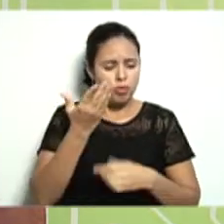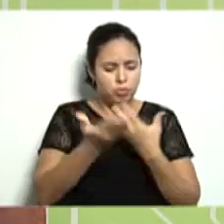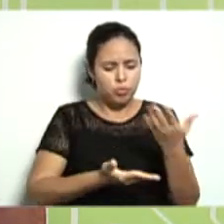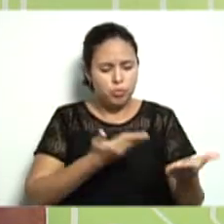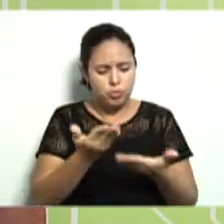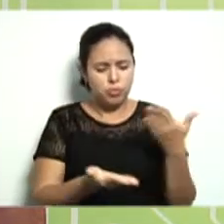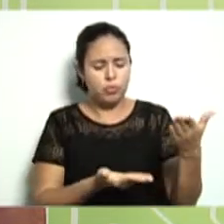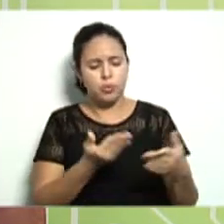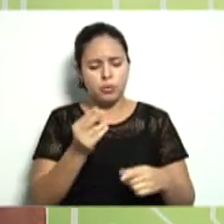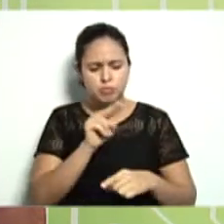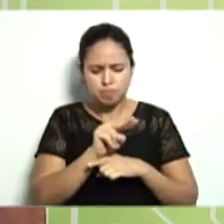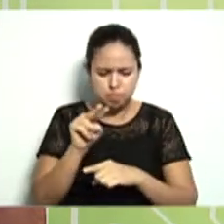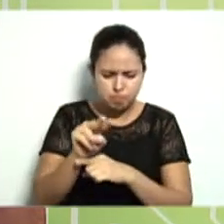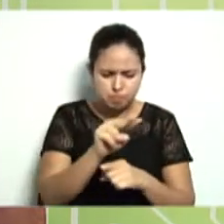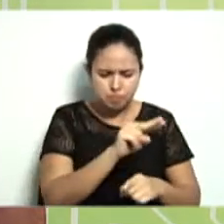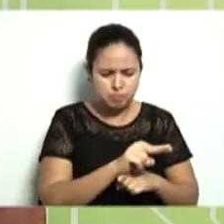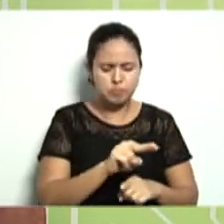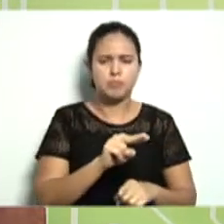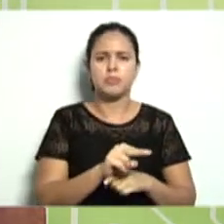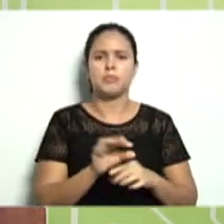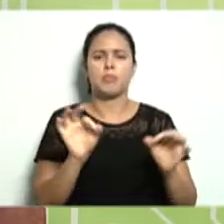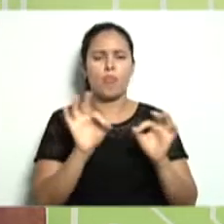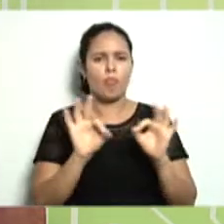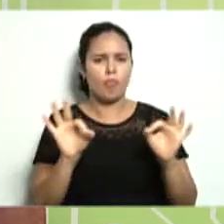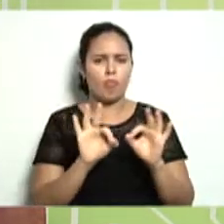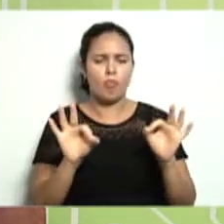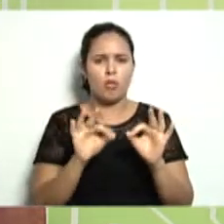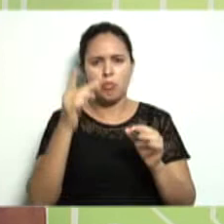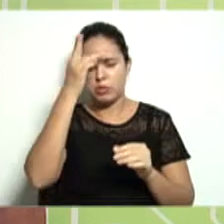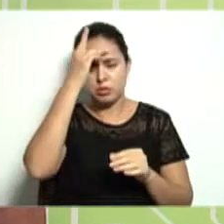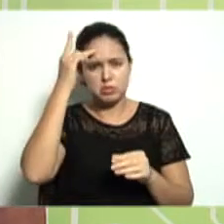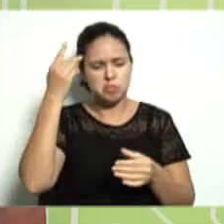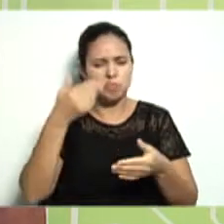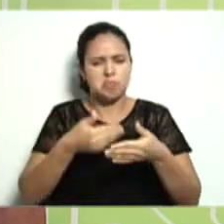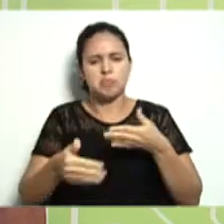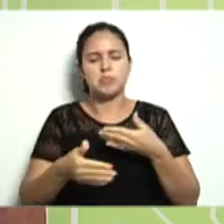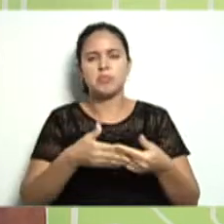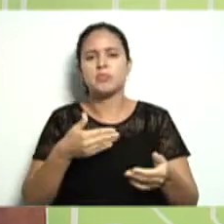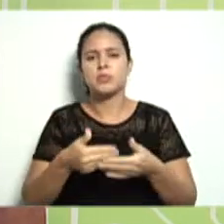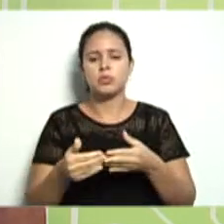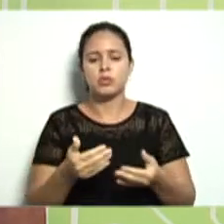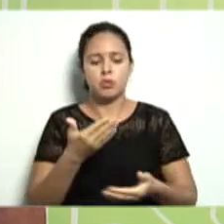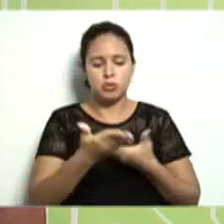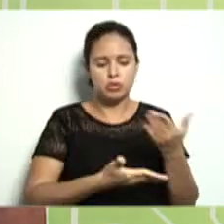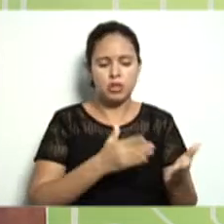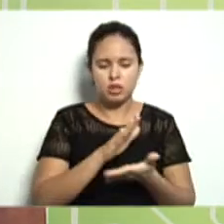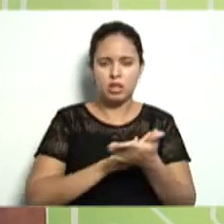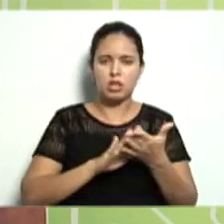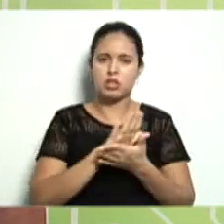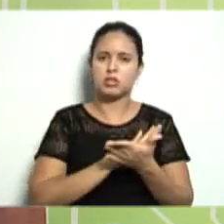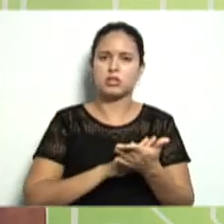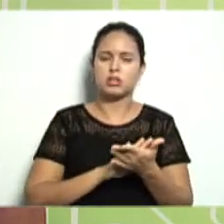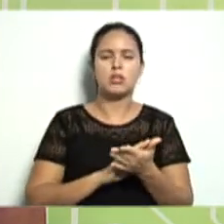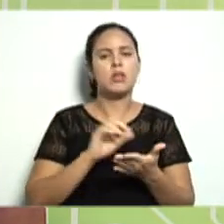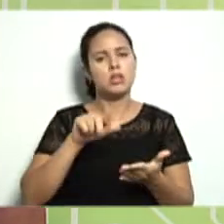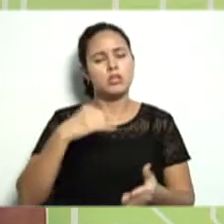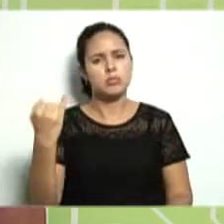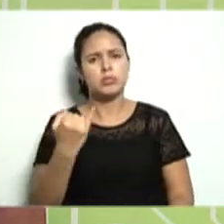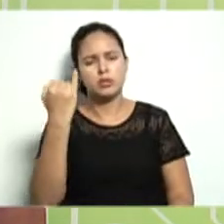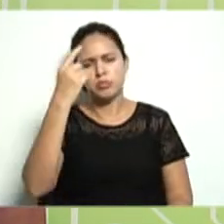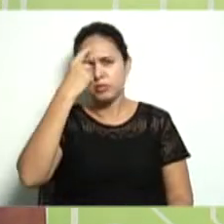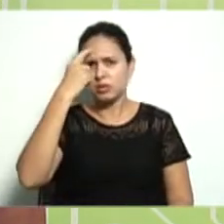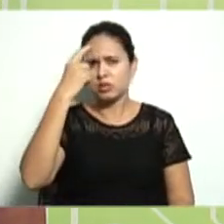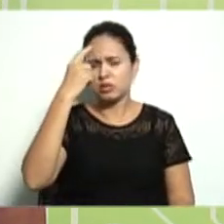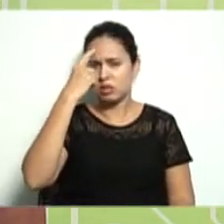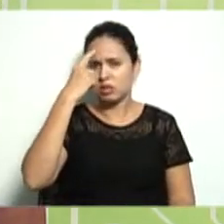pensamento dos desbravadores aí da localidade. Então, muitas vezes, é importante a gente ter esse olhar.